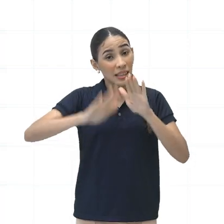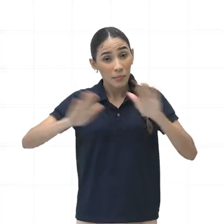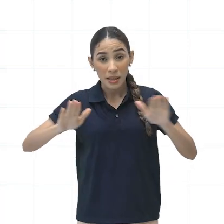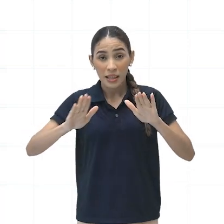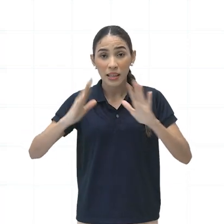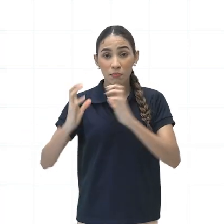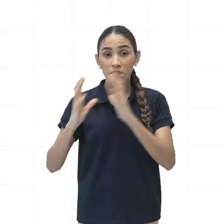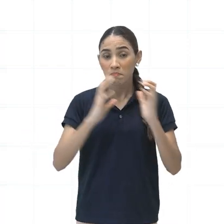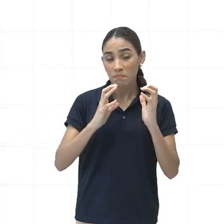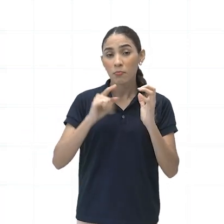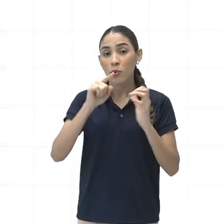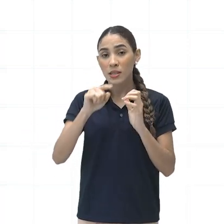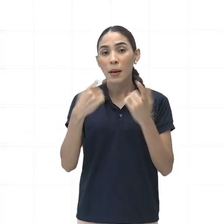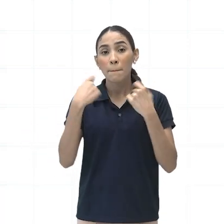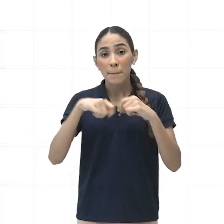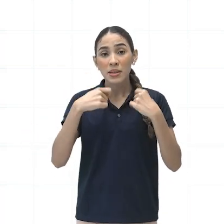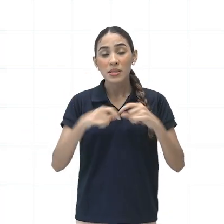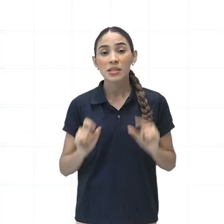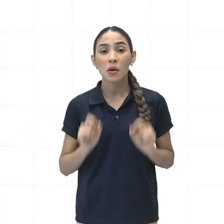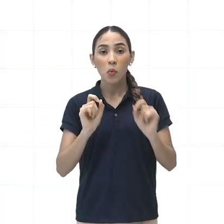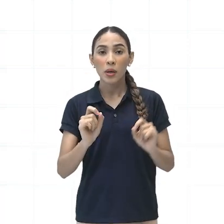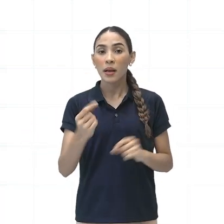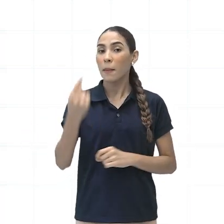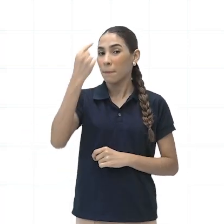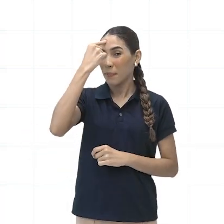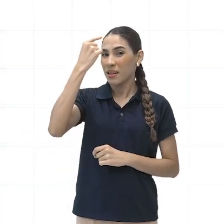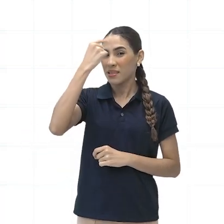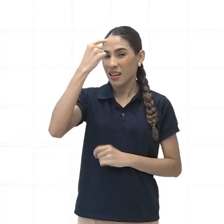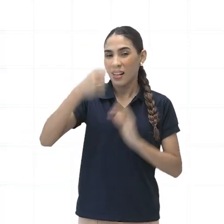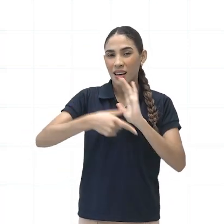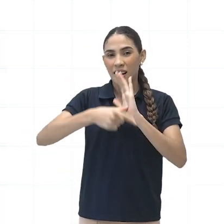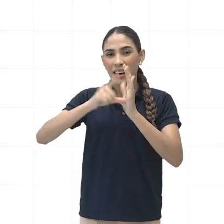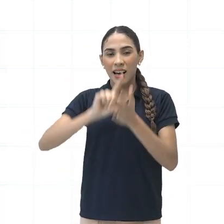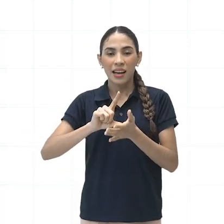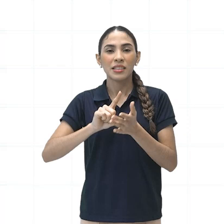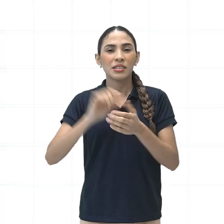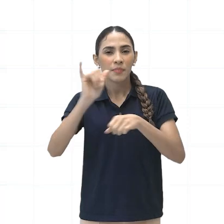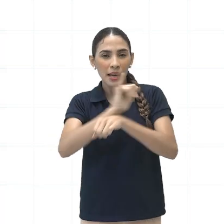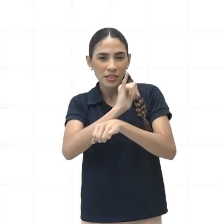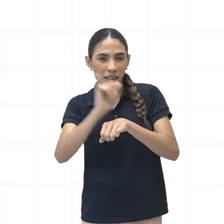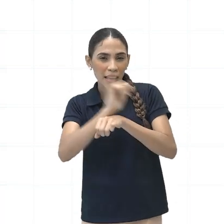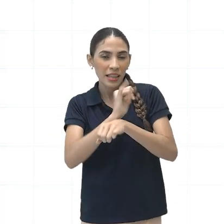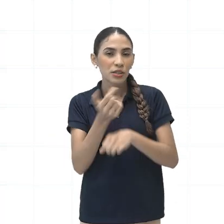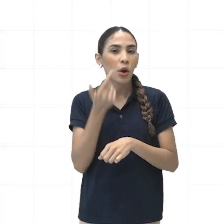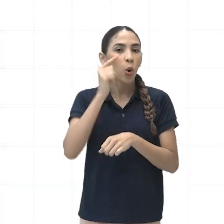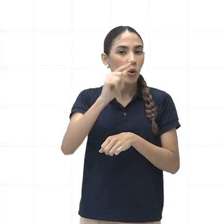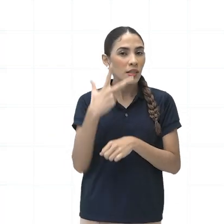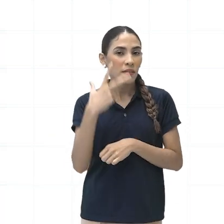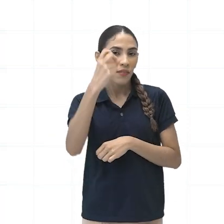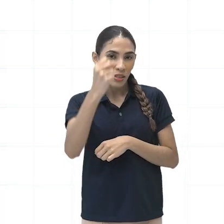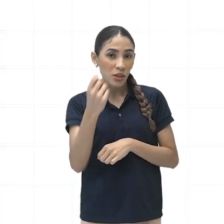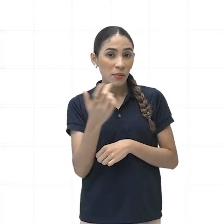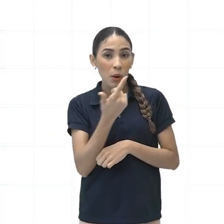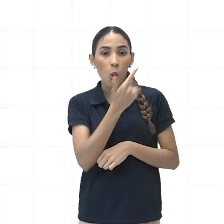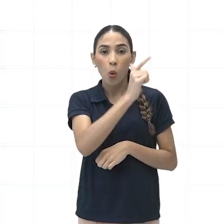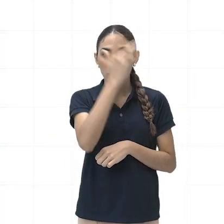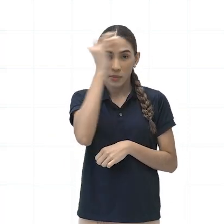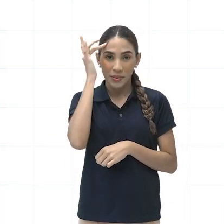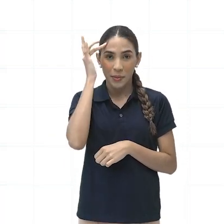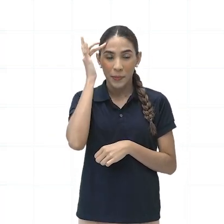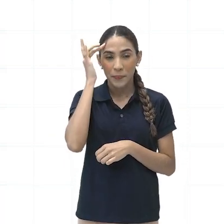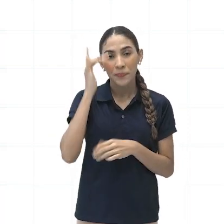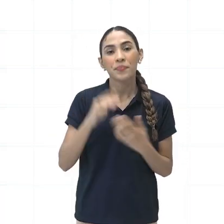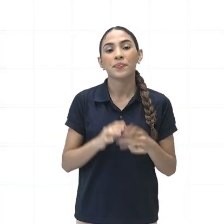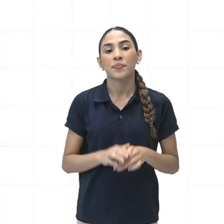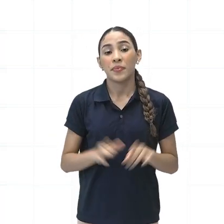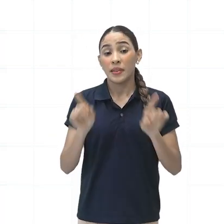luta, né, você precisa racionalizar aí as melhores estratégias para você vencer o seu oponente.